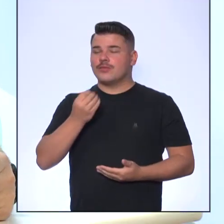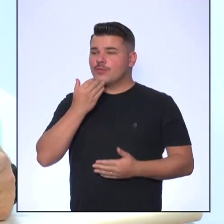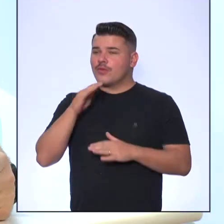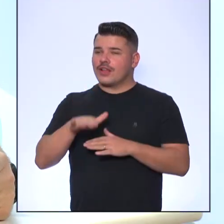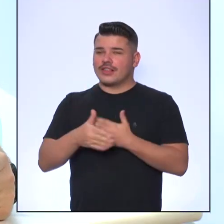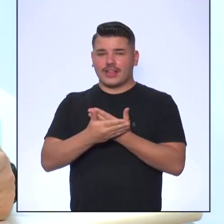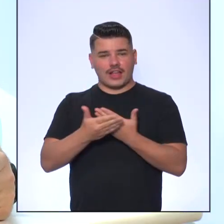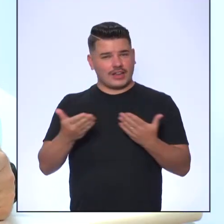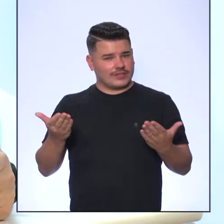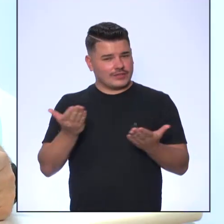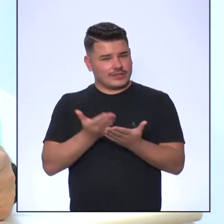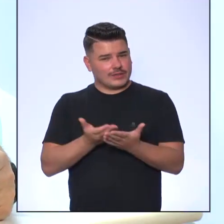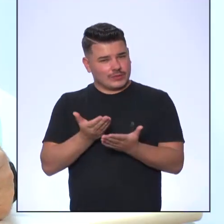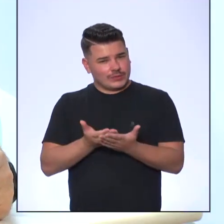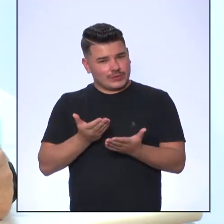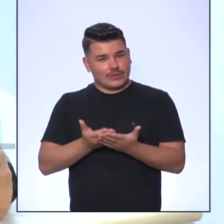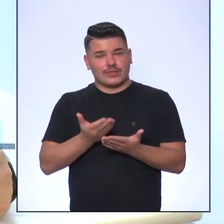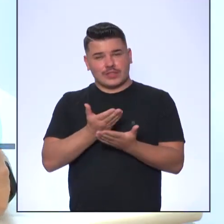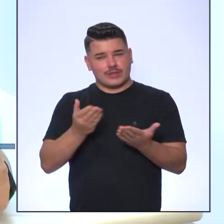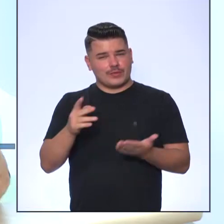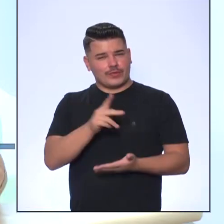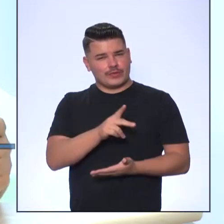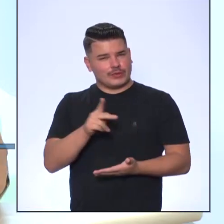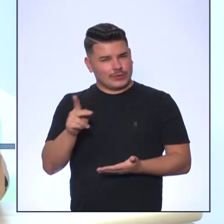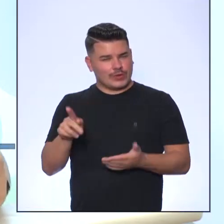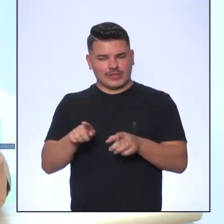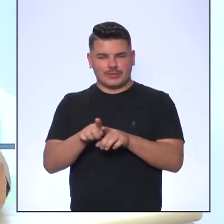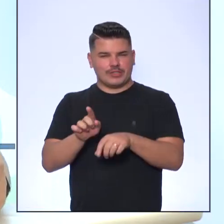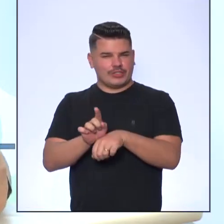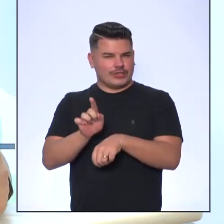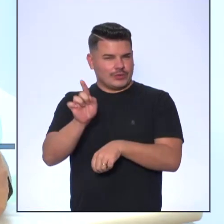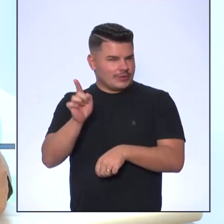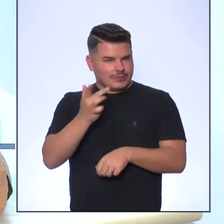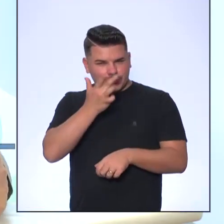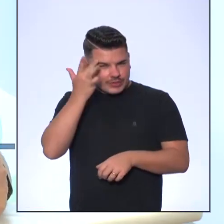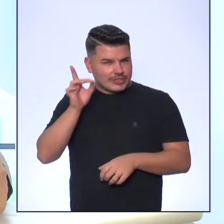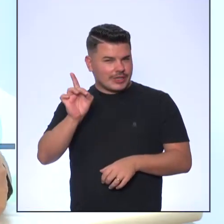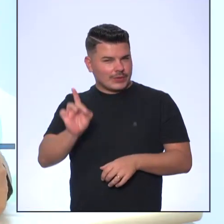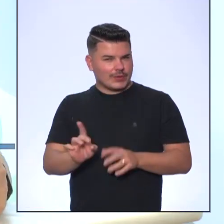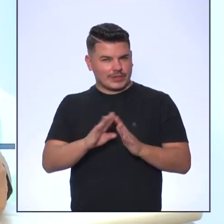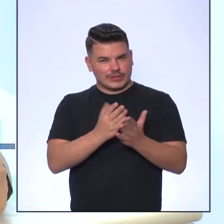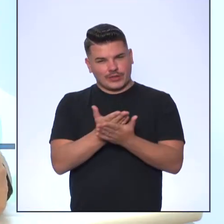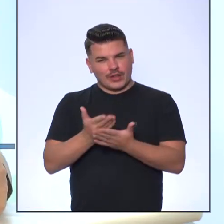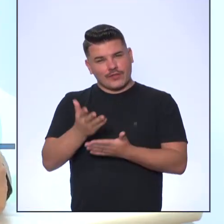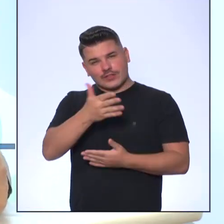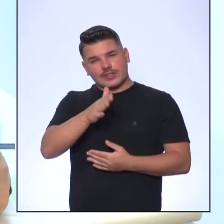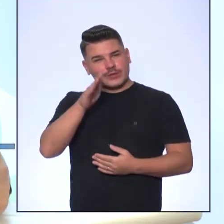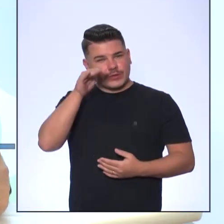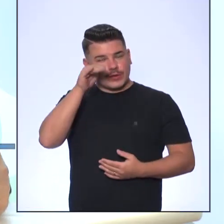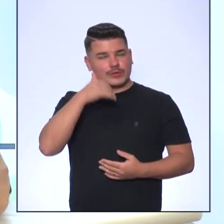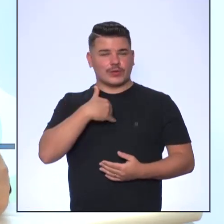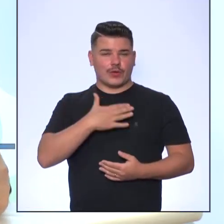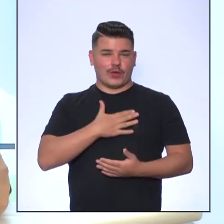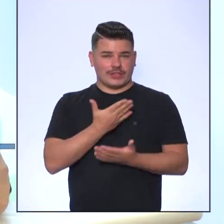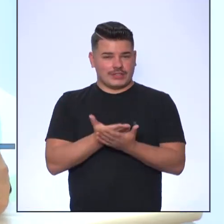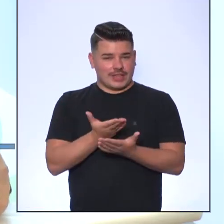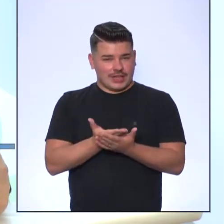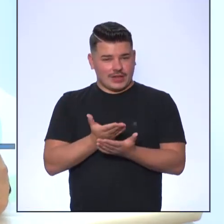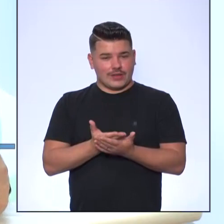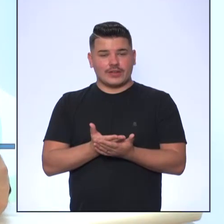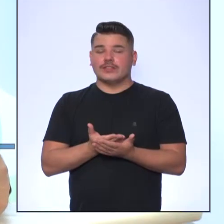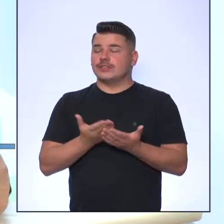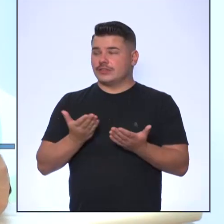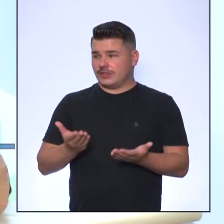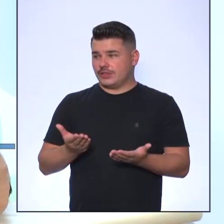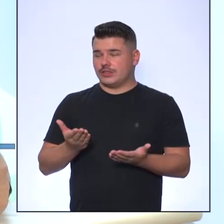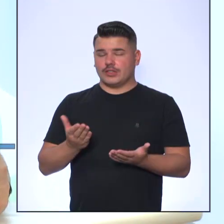tarde, estudantes, professores, gestores e demais curiosos aí que participam da nossa videoaula. Professor Jonas,